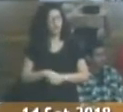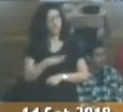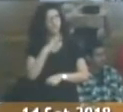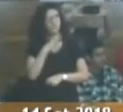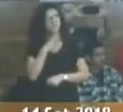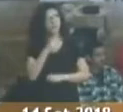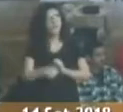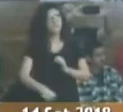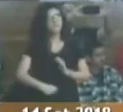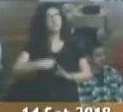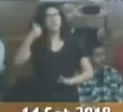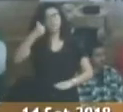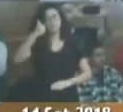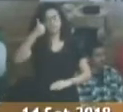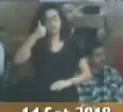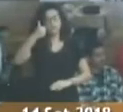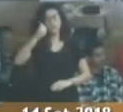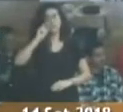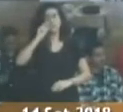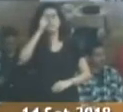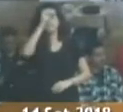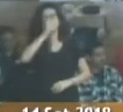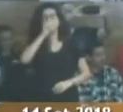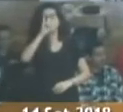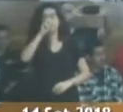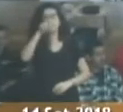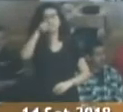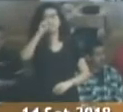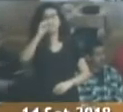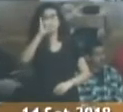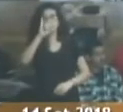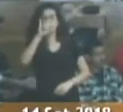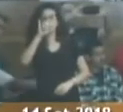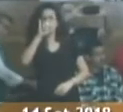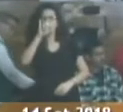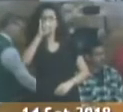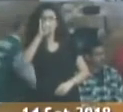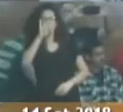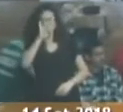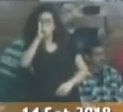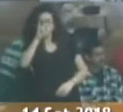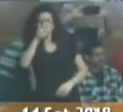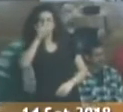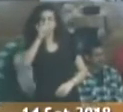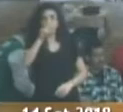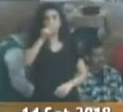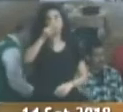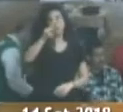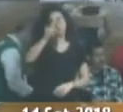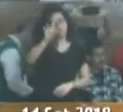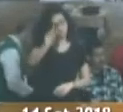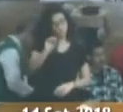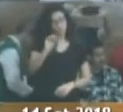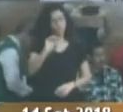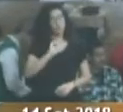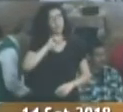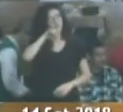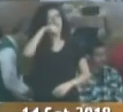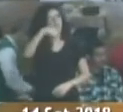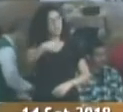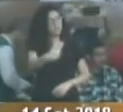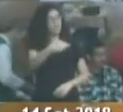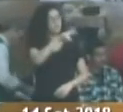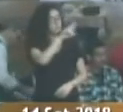conhecessem primeiro o que é o Instituto de Ecodesenvolvimento da Baía da Ilha Grande, e depois que o Renan apresentar